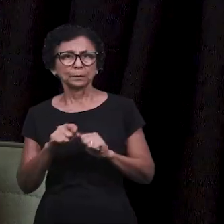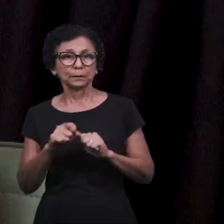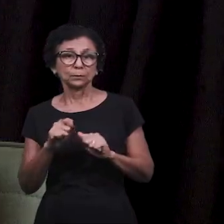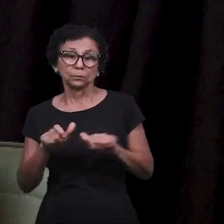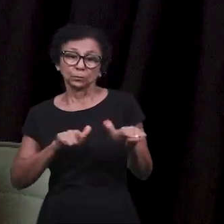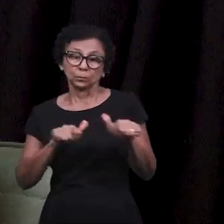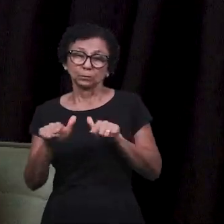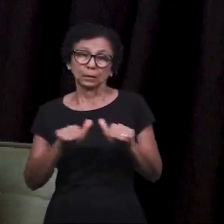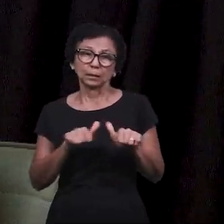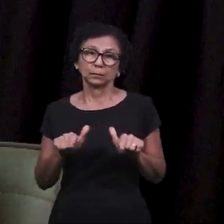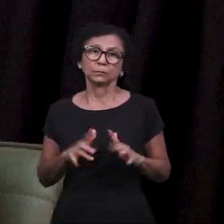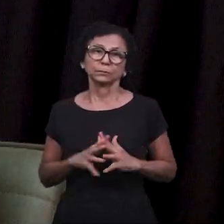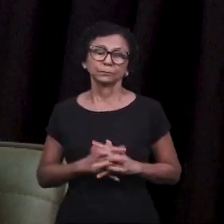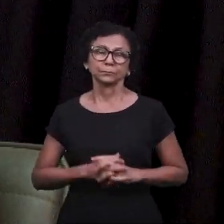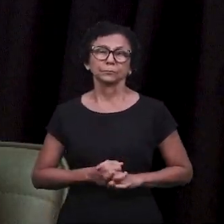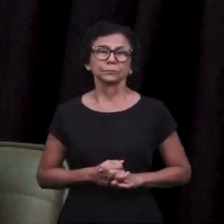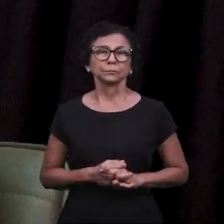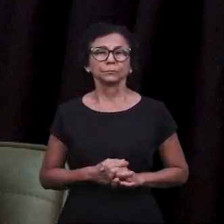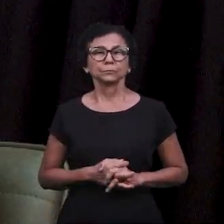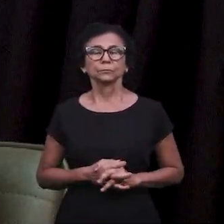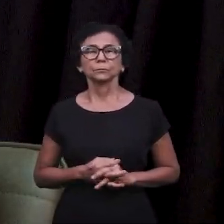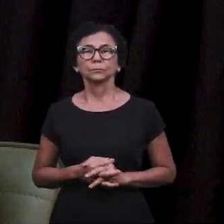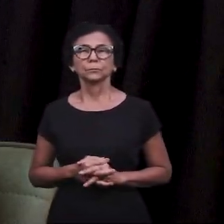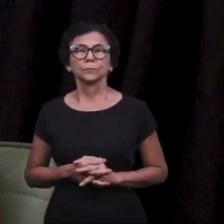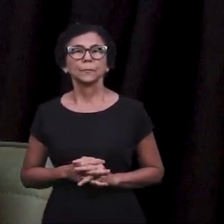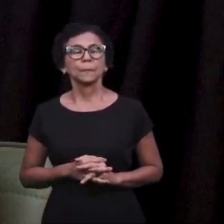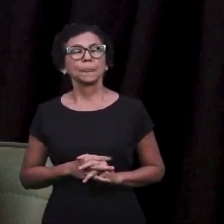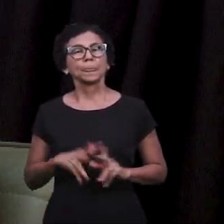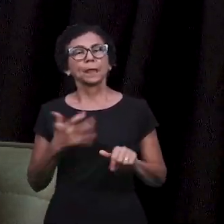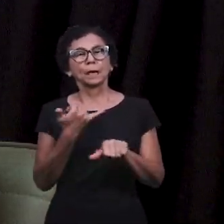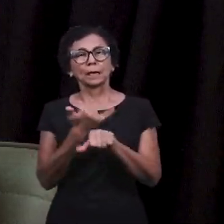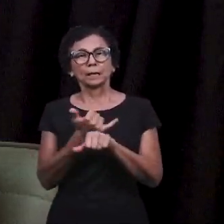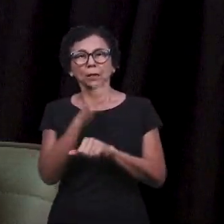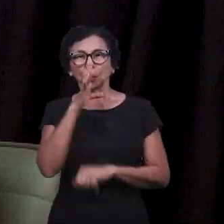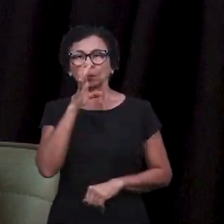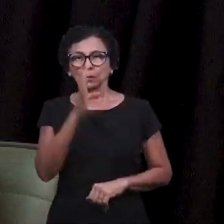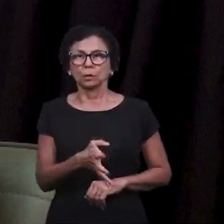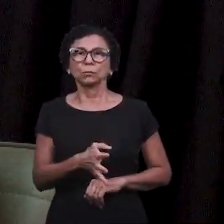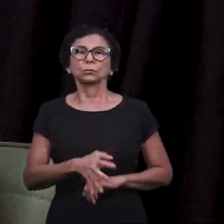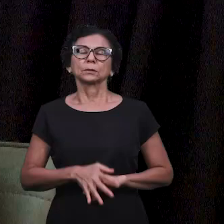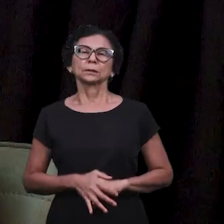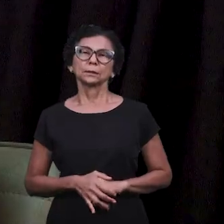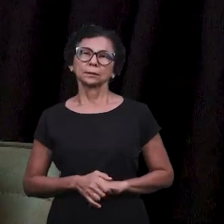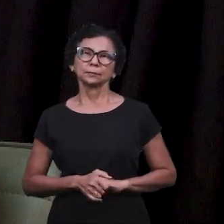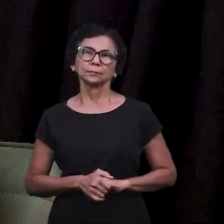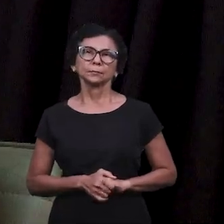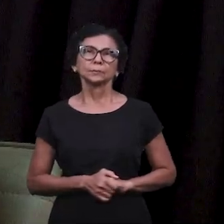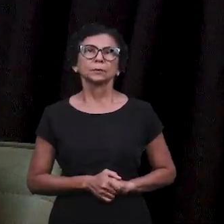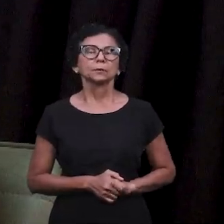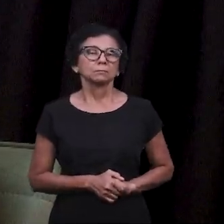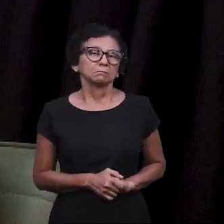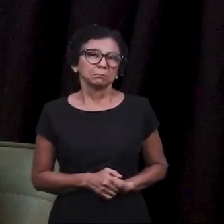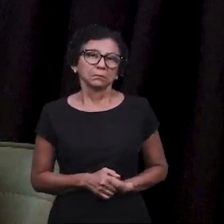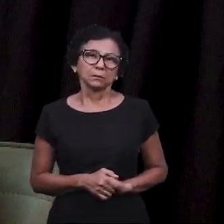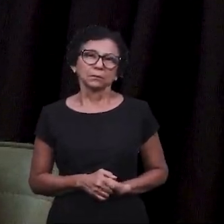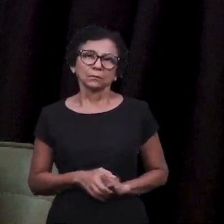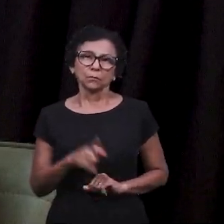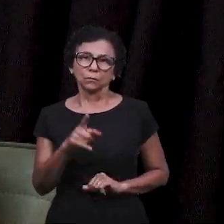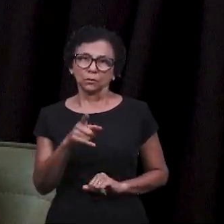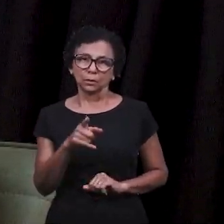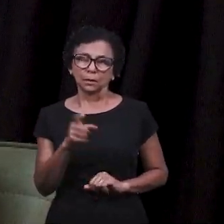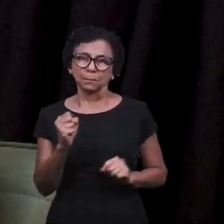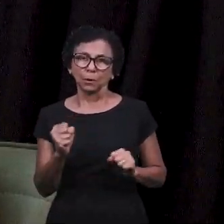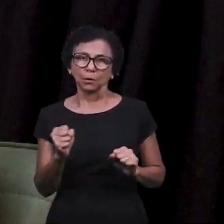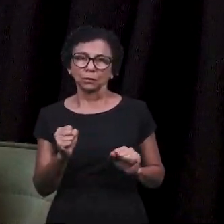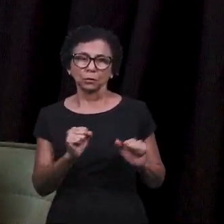delicado. O canal de denúncia, ele pode ser acessado apenas por terceiros, porque você pode contratar uma empresa para realizar esse